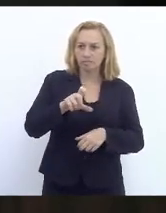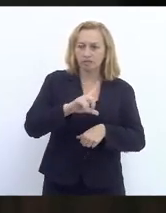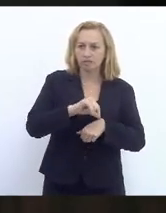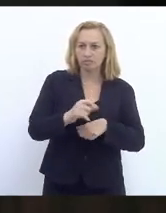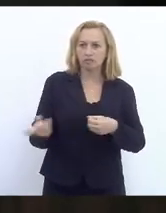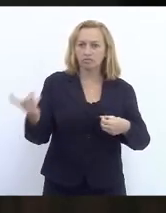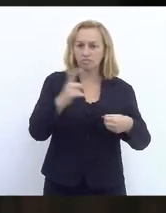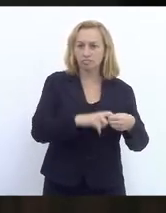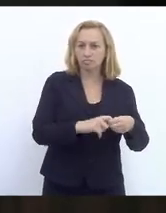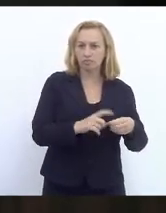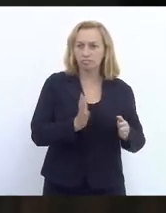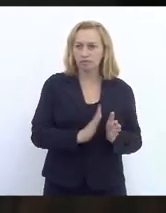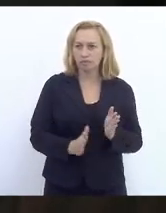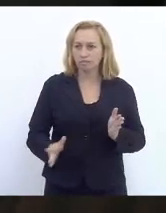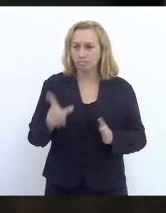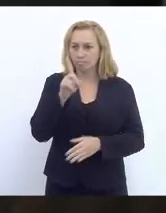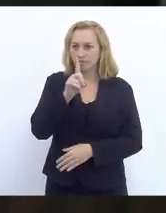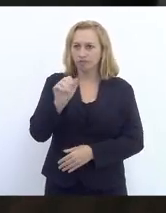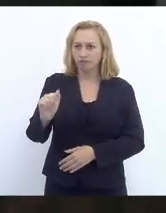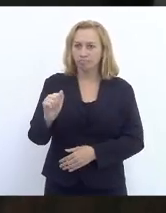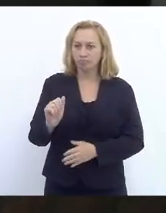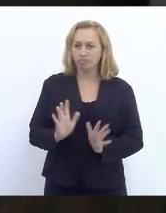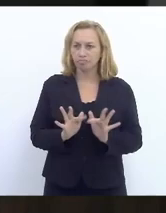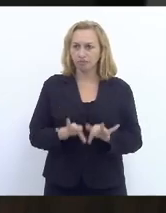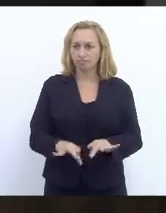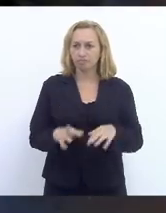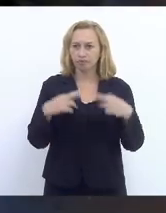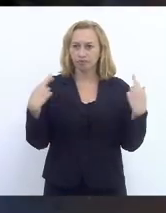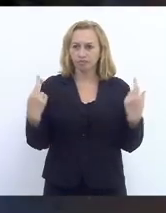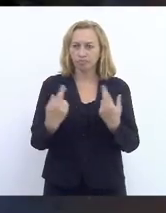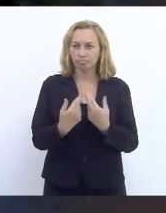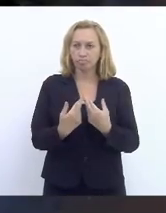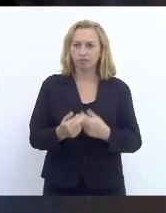retornaremos com uma ordem do dia está suspensa a sessão